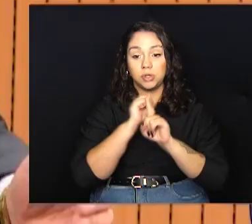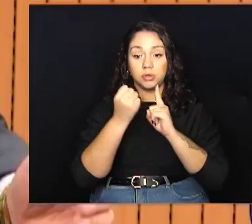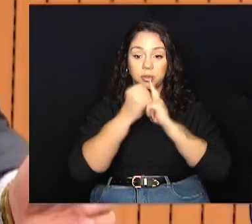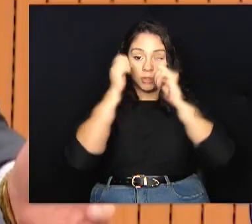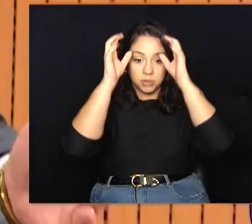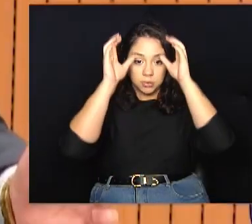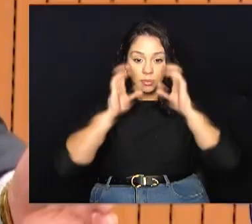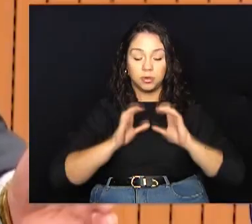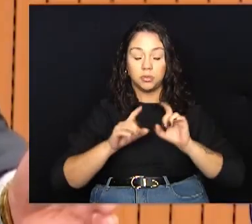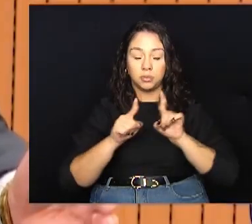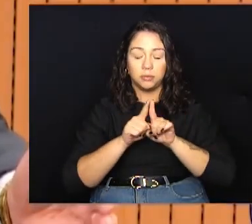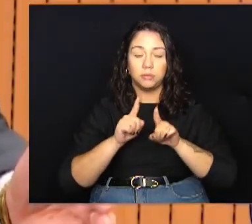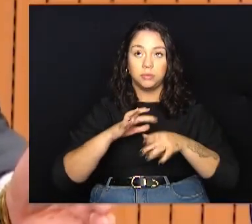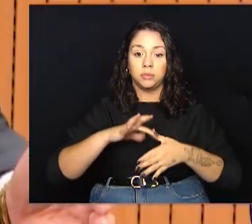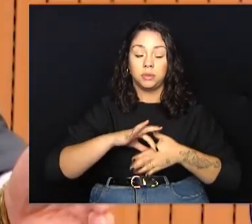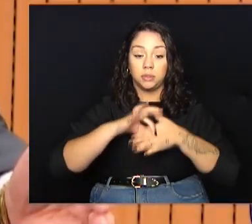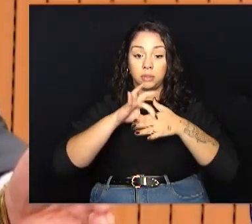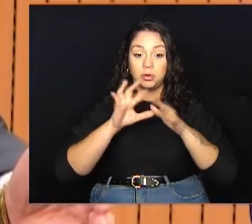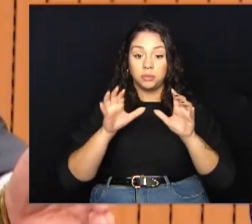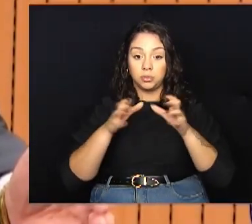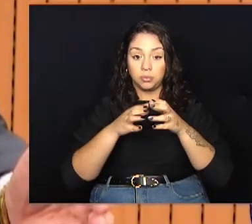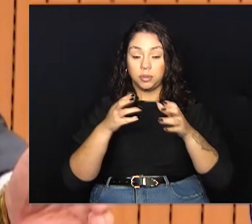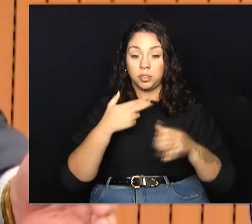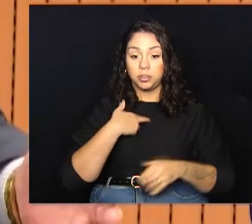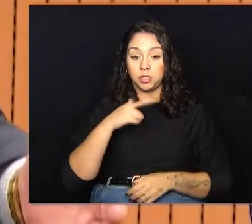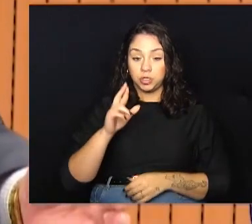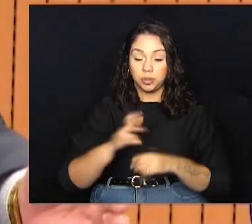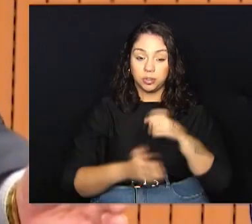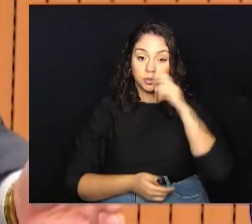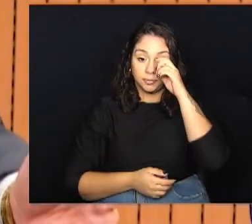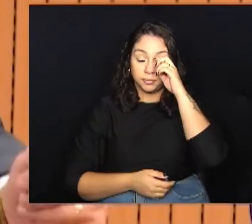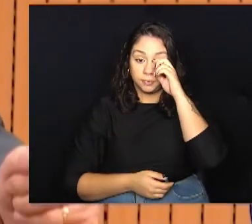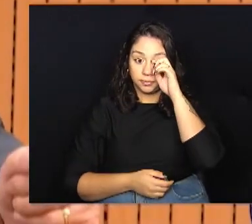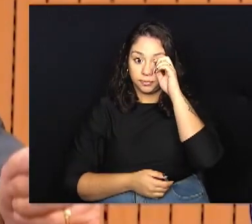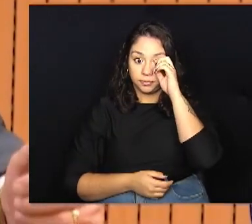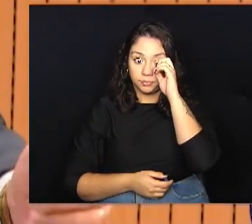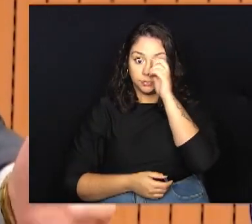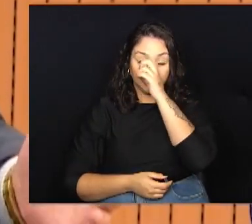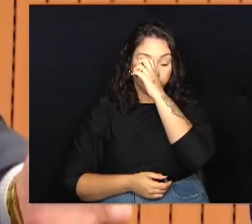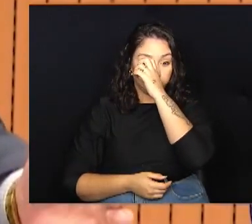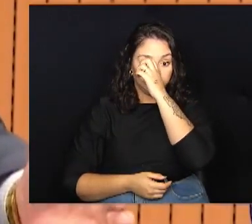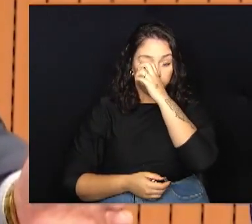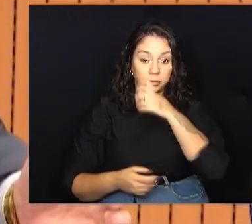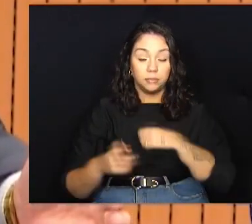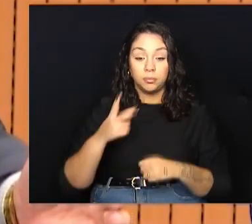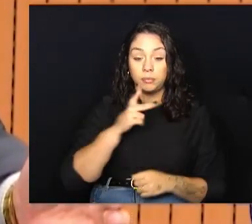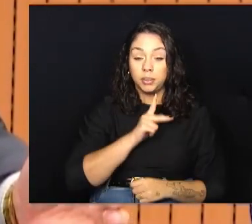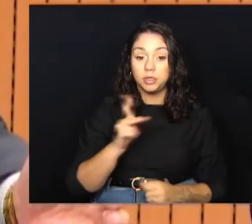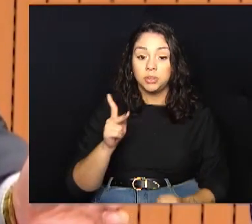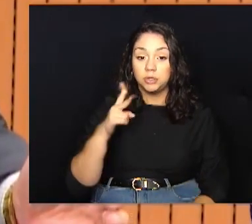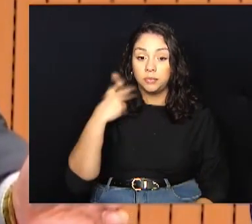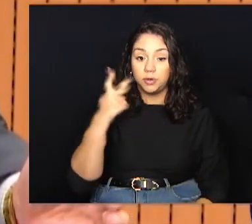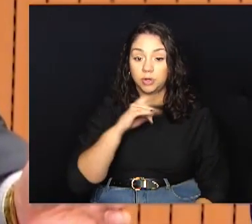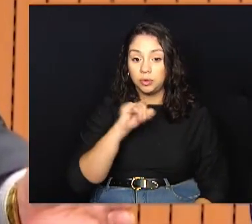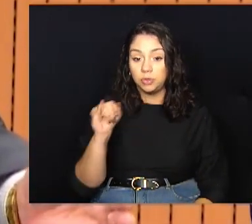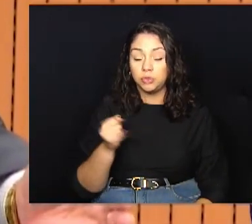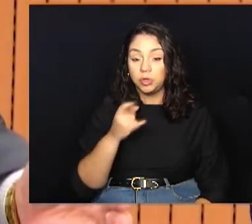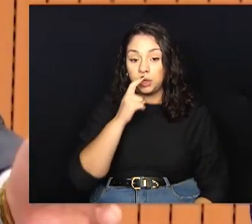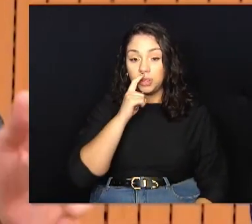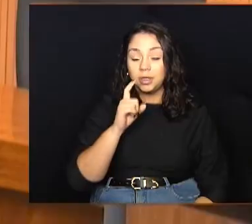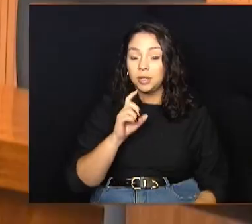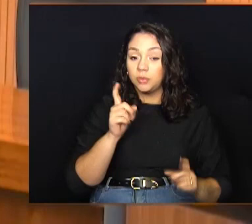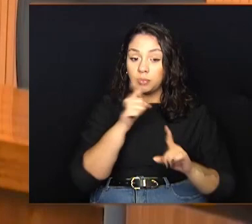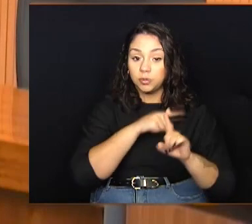e liderança de comunidades religiosas presidida pelo vereador Jorge Schneider com o objetivo de lutar